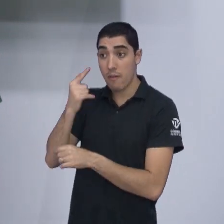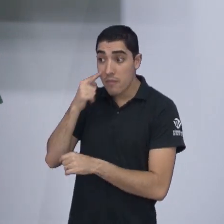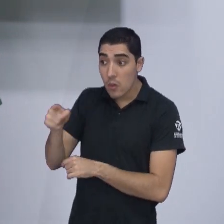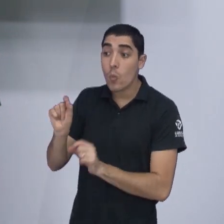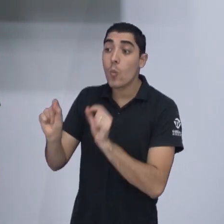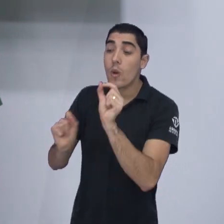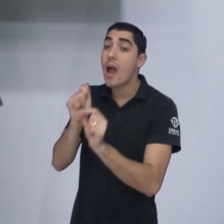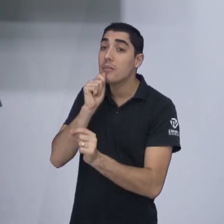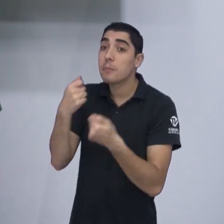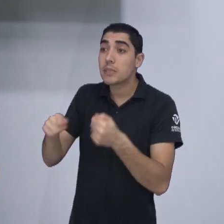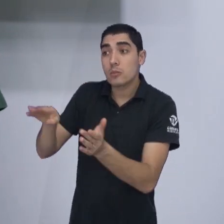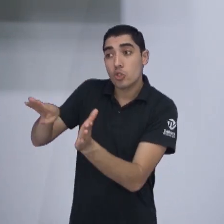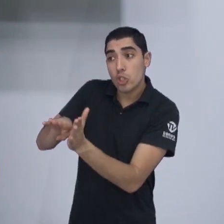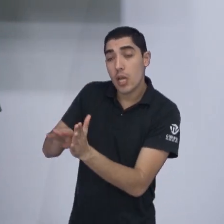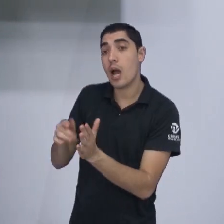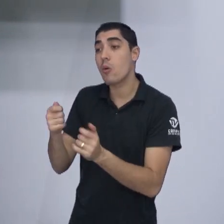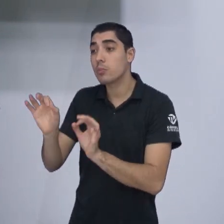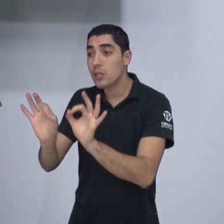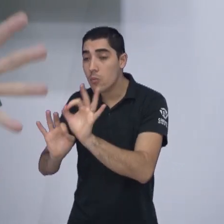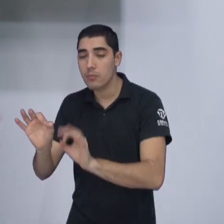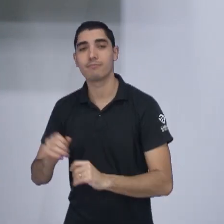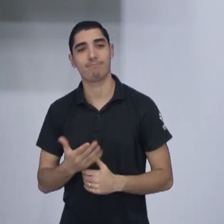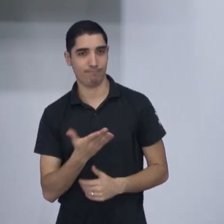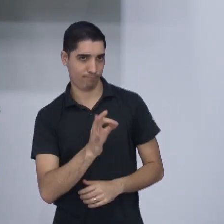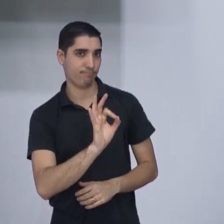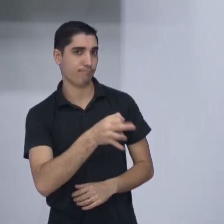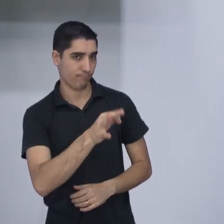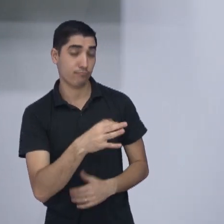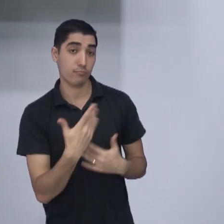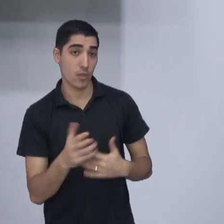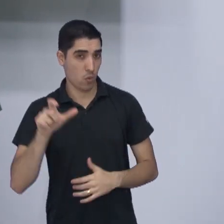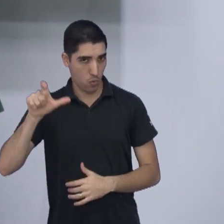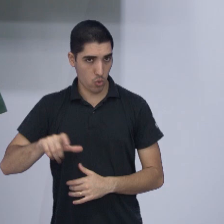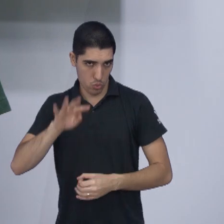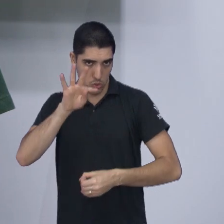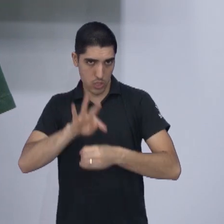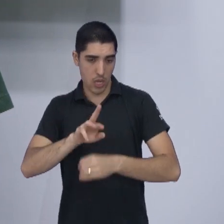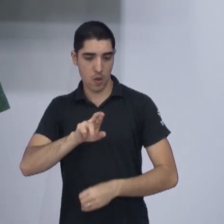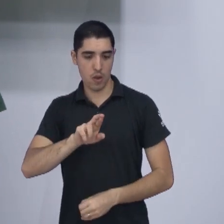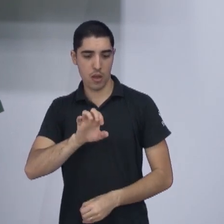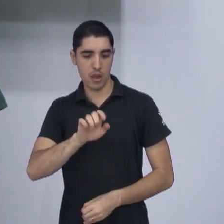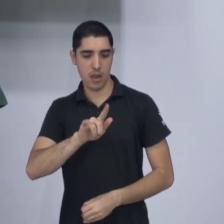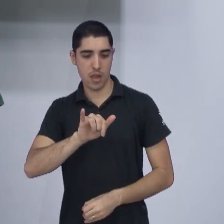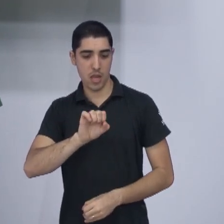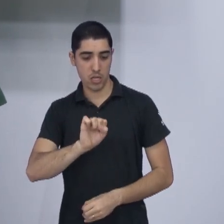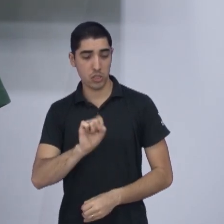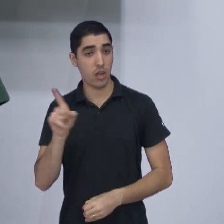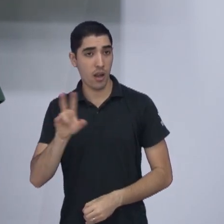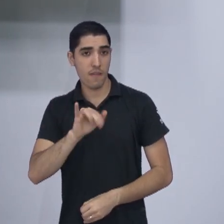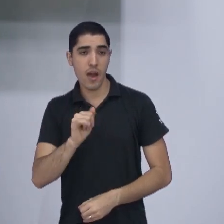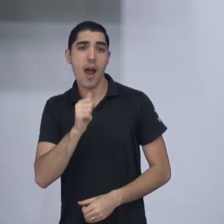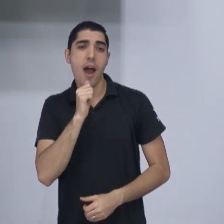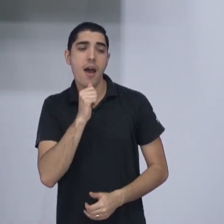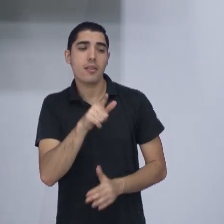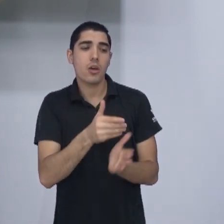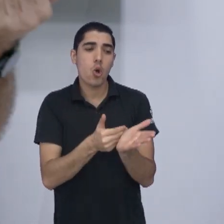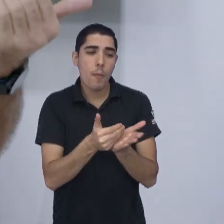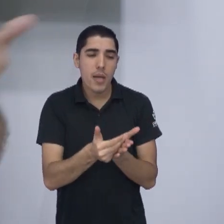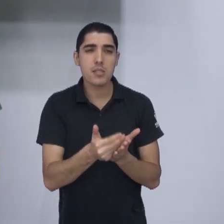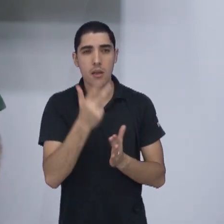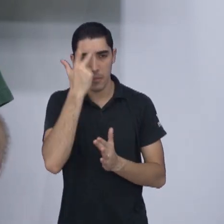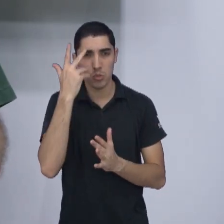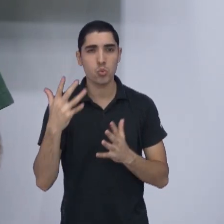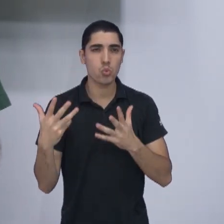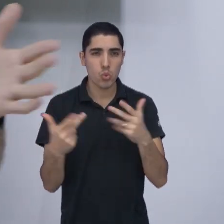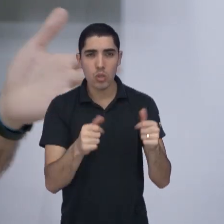Exatamente. Então, aos poucos o Regis vai aproveitar esse comecinho aí de temporada que está todo mundo começando meio que lento, até o